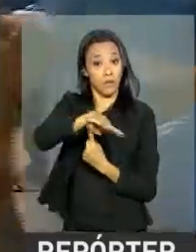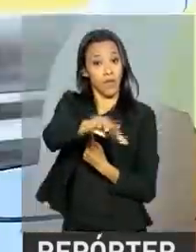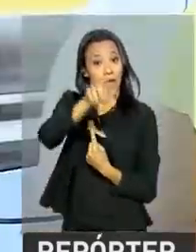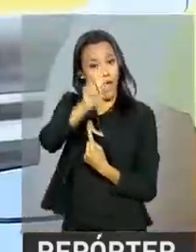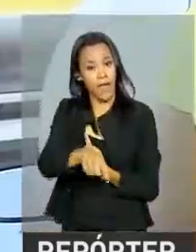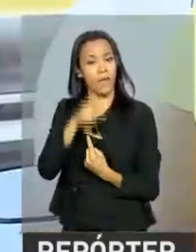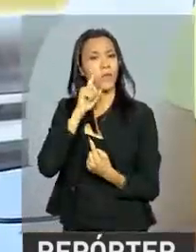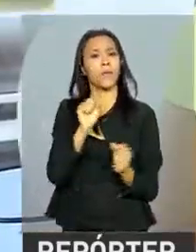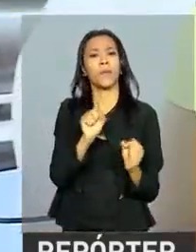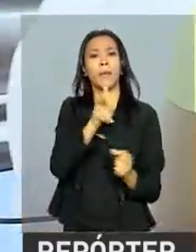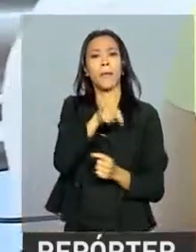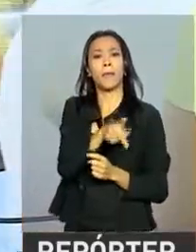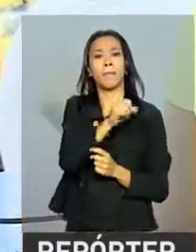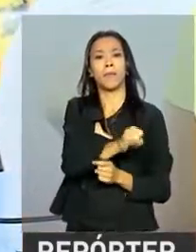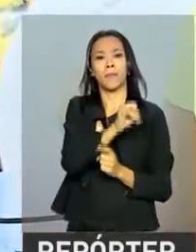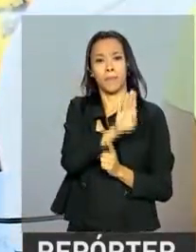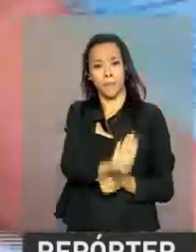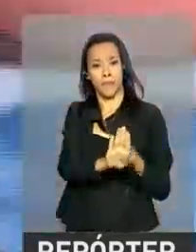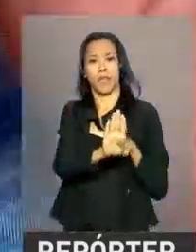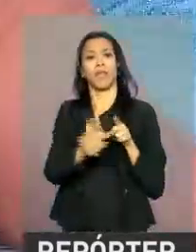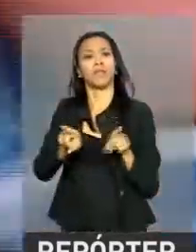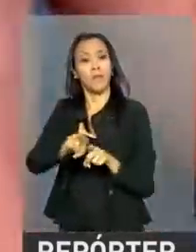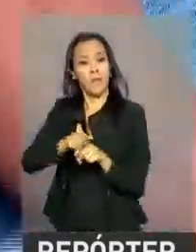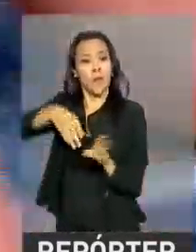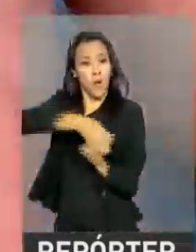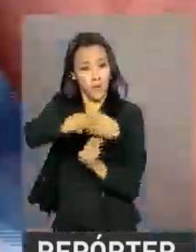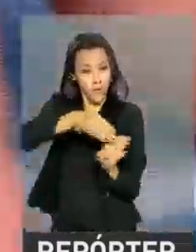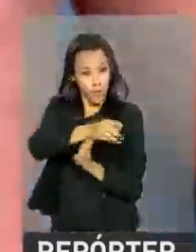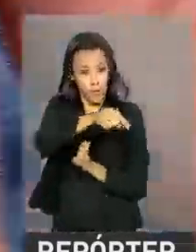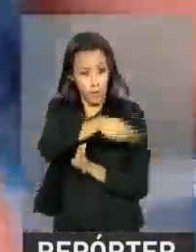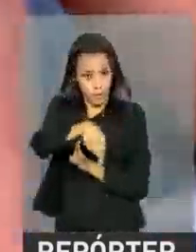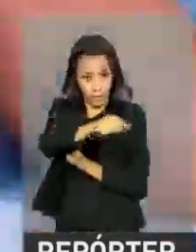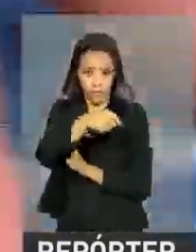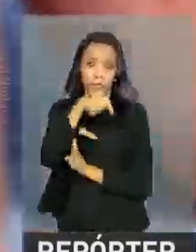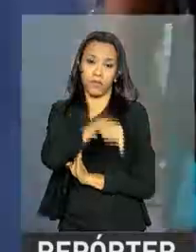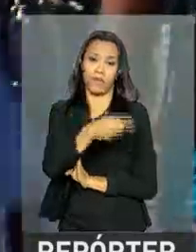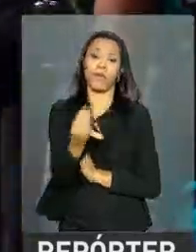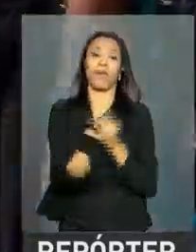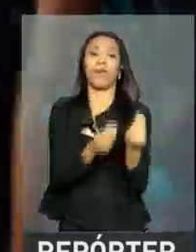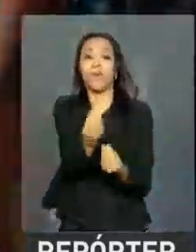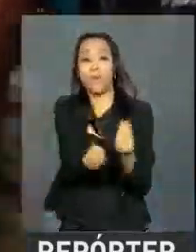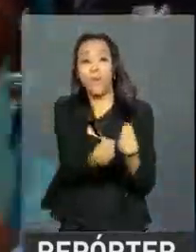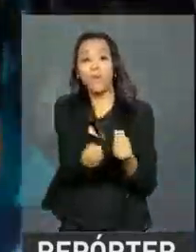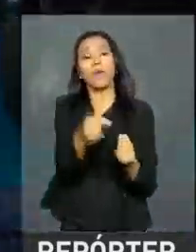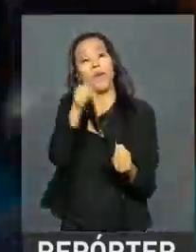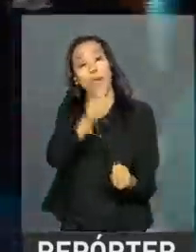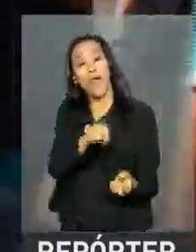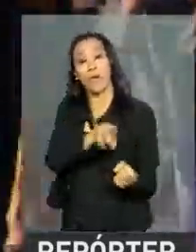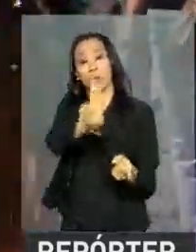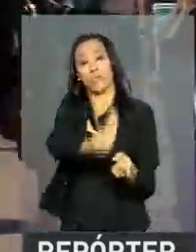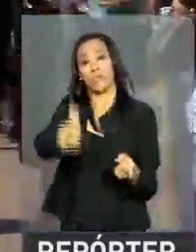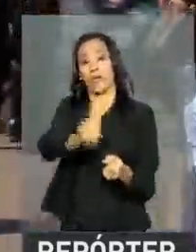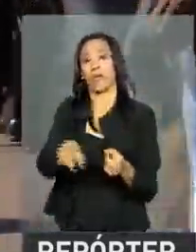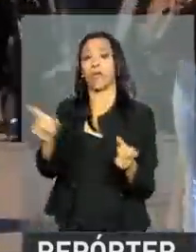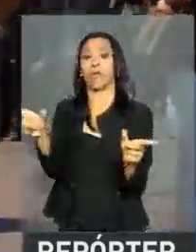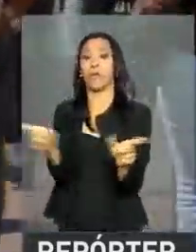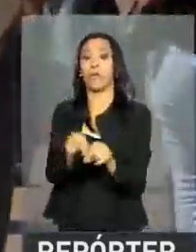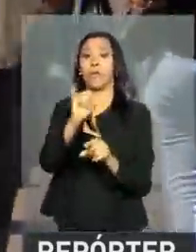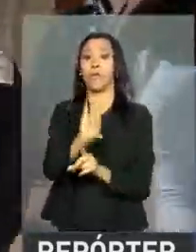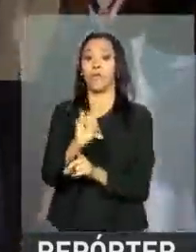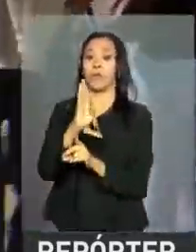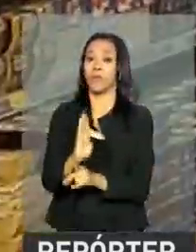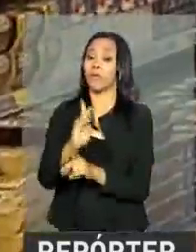pib que é o conjunto de bens os serviços e riquezas produzidos pelo país e é utilizado pelo ibge para medir